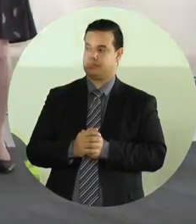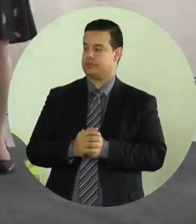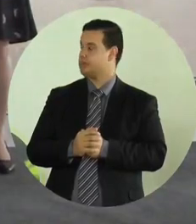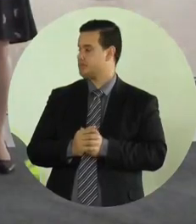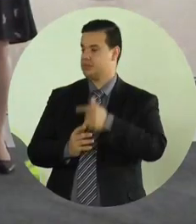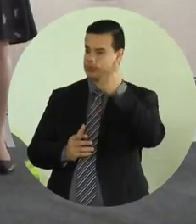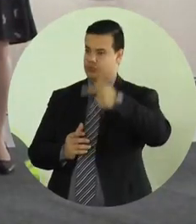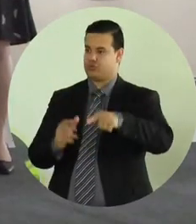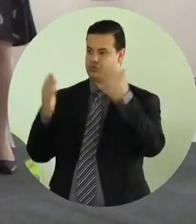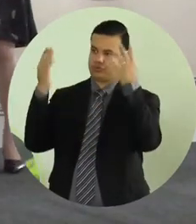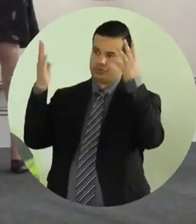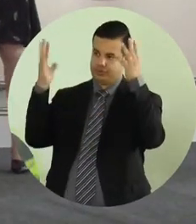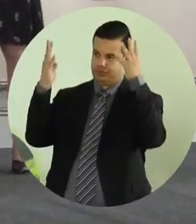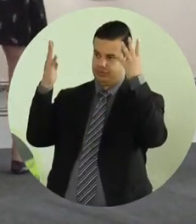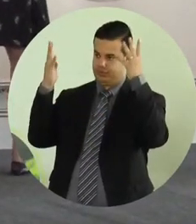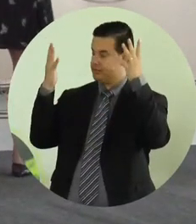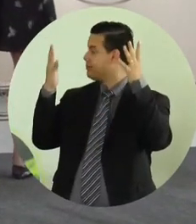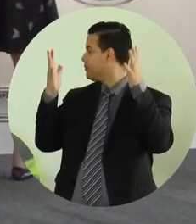Mais uma salva de palmas.